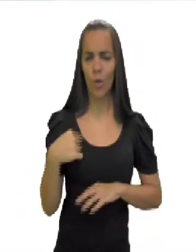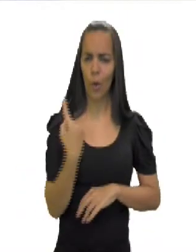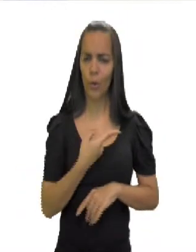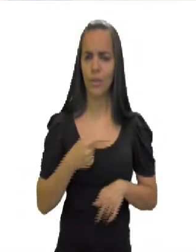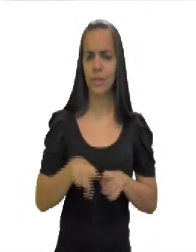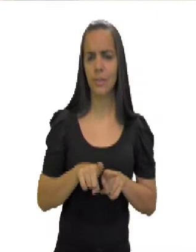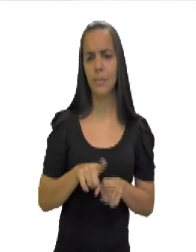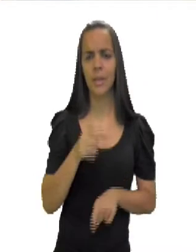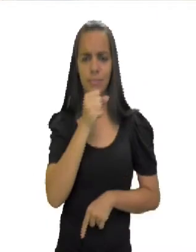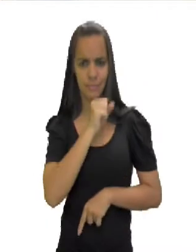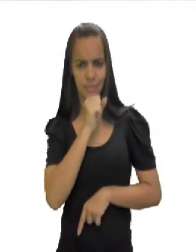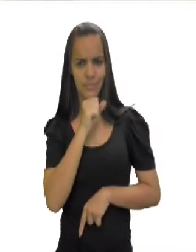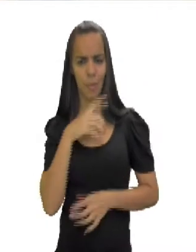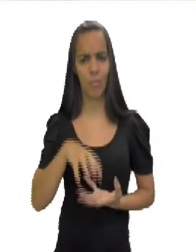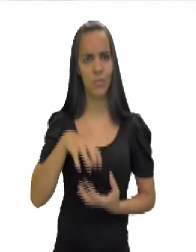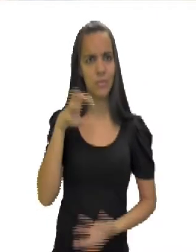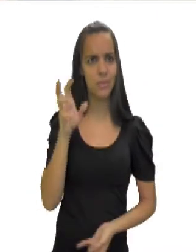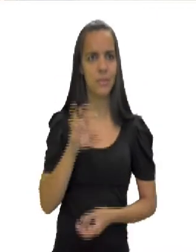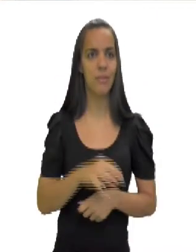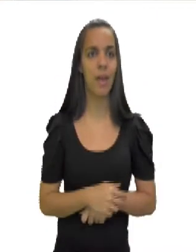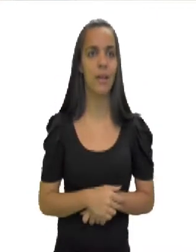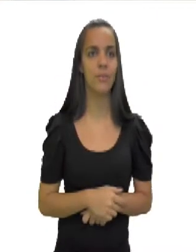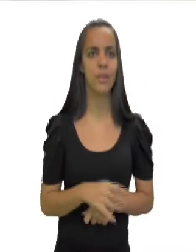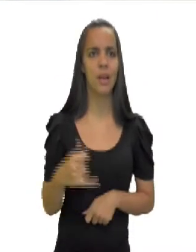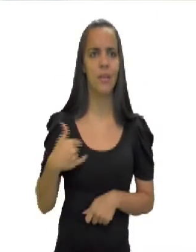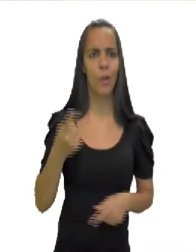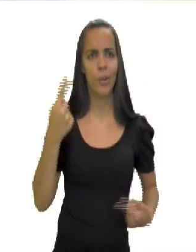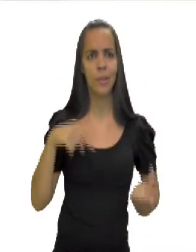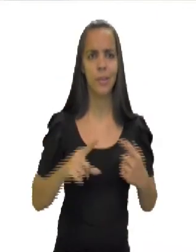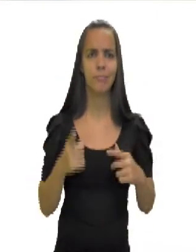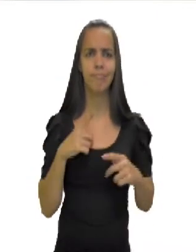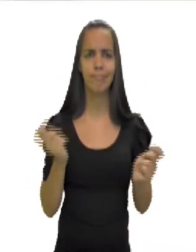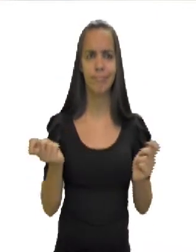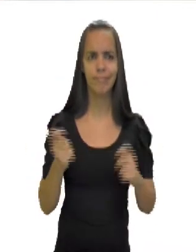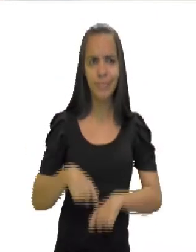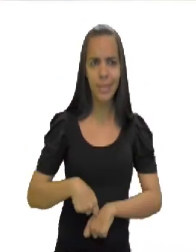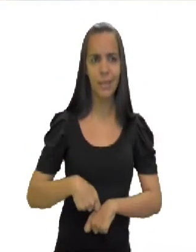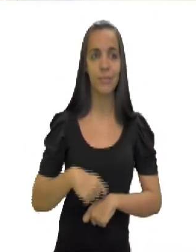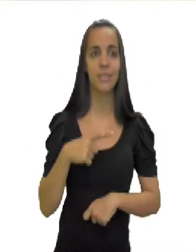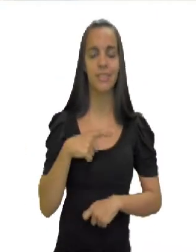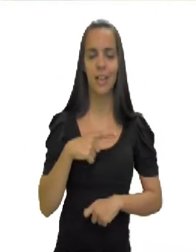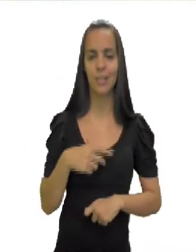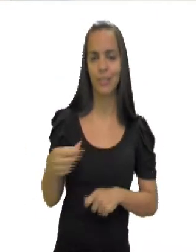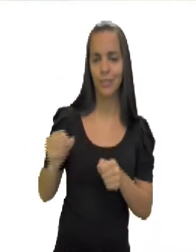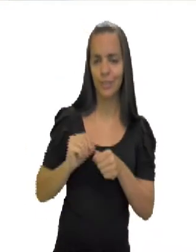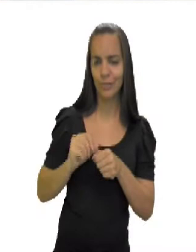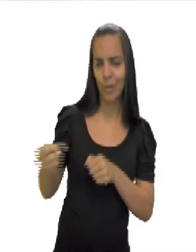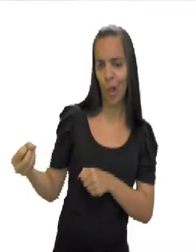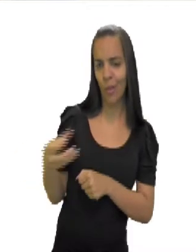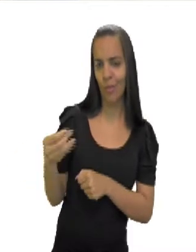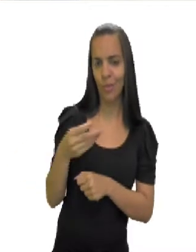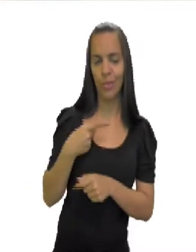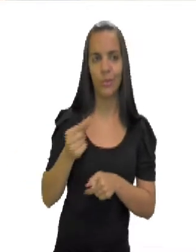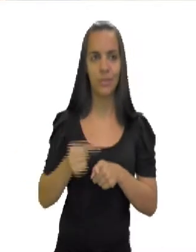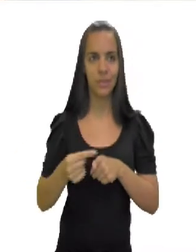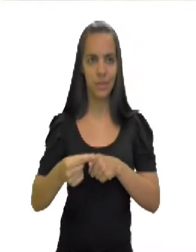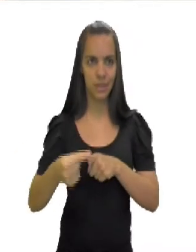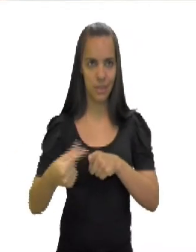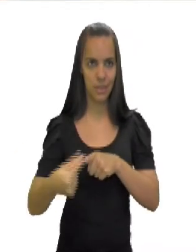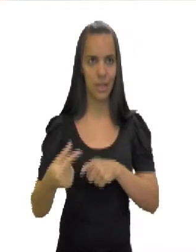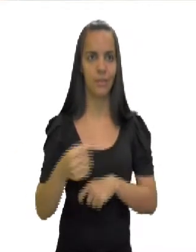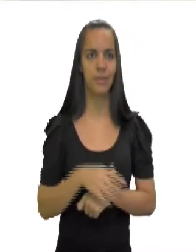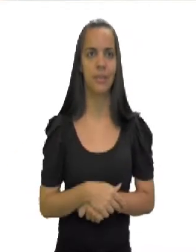o organismo vai perdendo a capacidade de produzir novas células e manter as